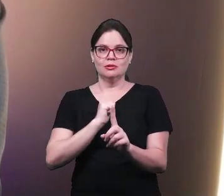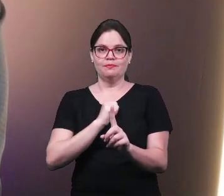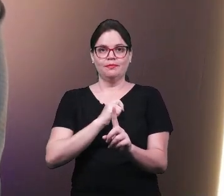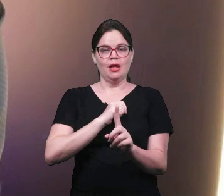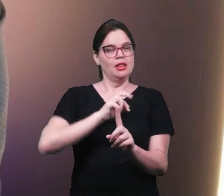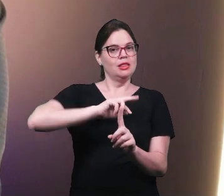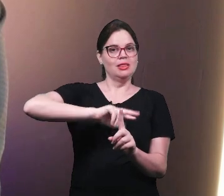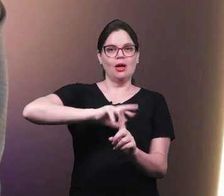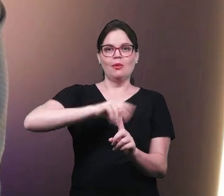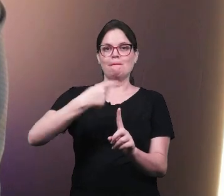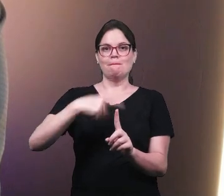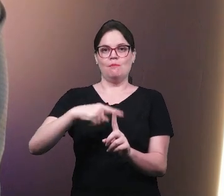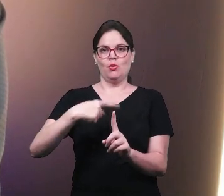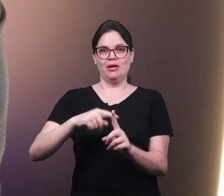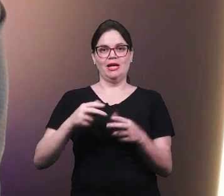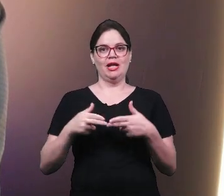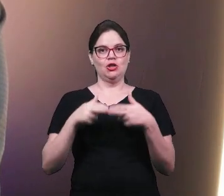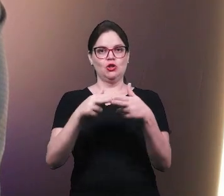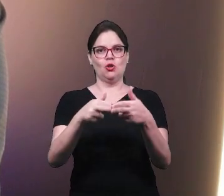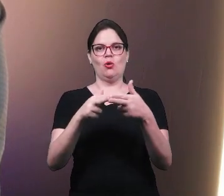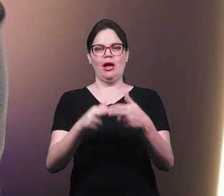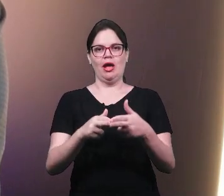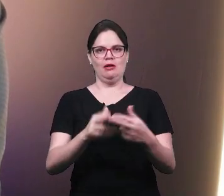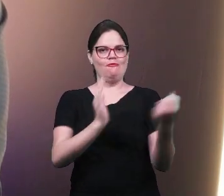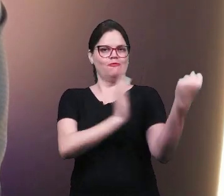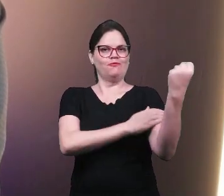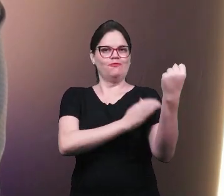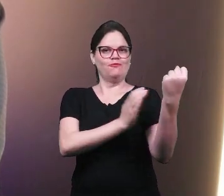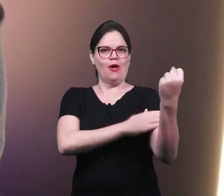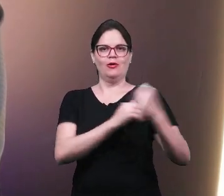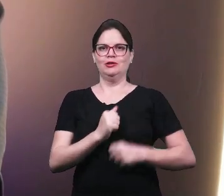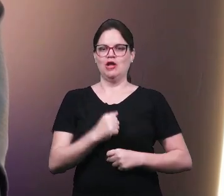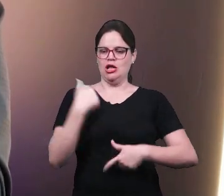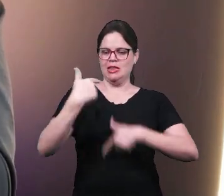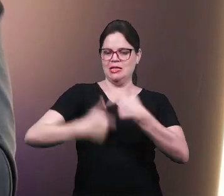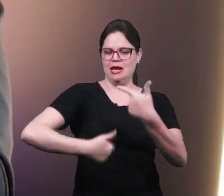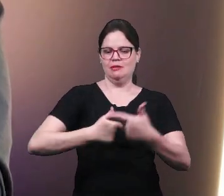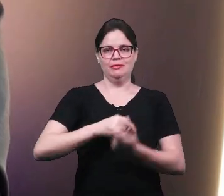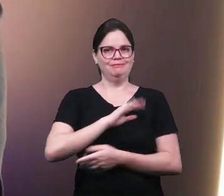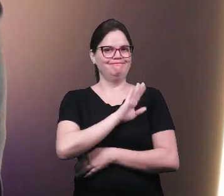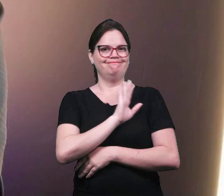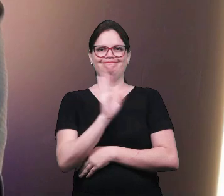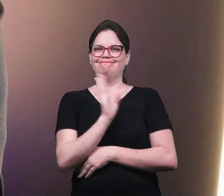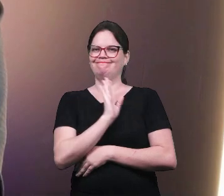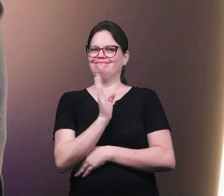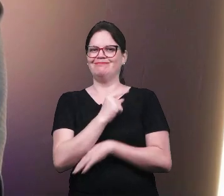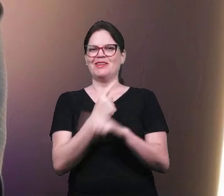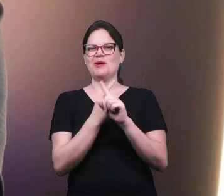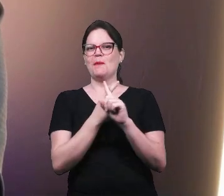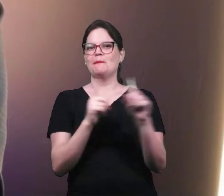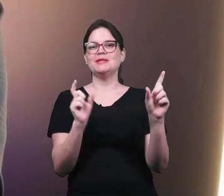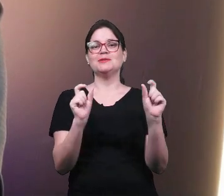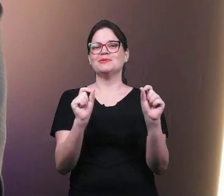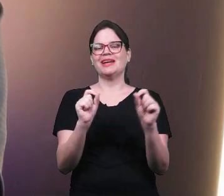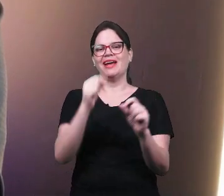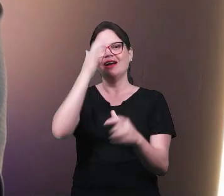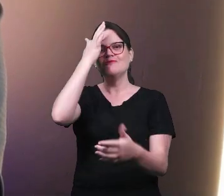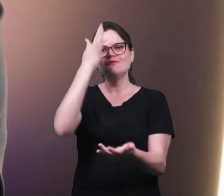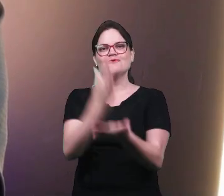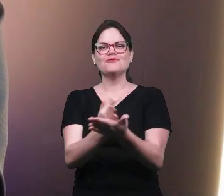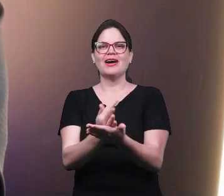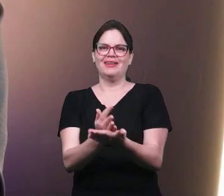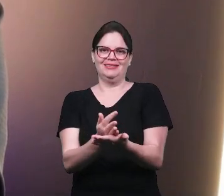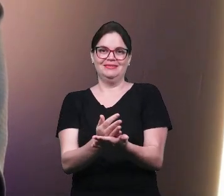obras de Noé, pelas qualidades físicas de Noé, mas o texto fala de uma palavrinha muito importante para nós, né? A fé.